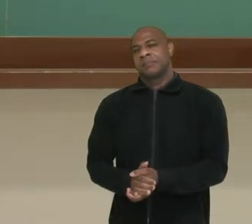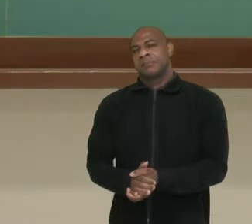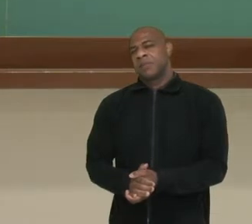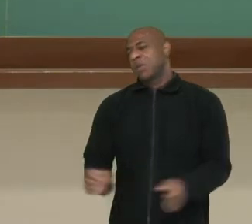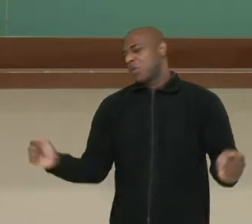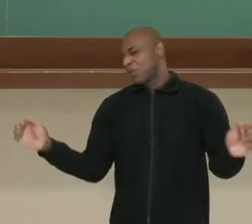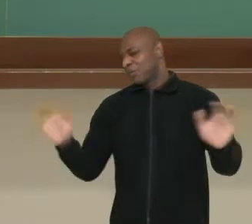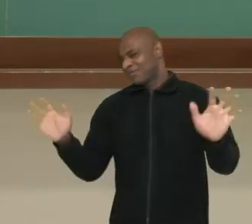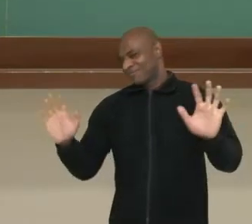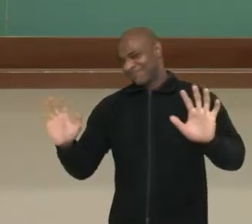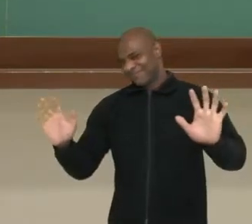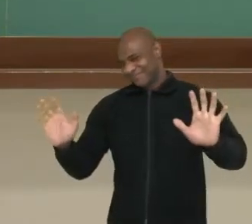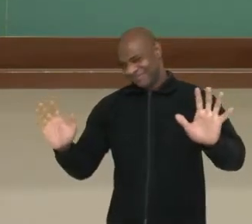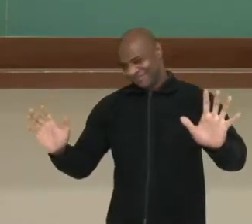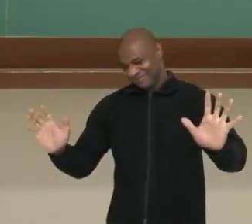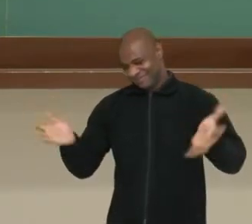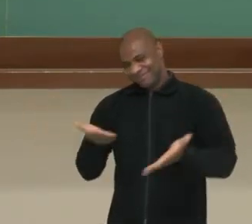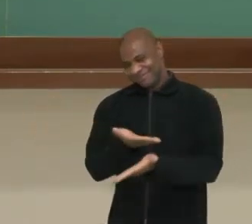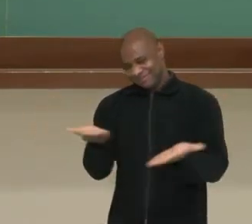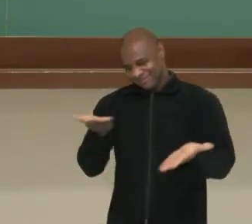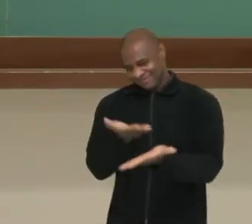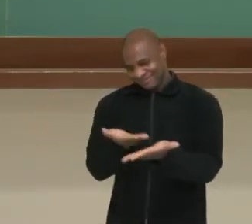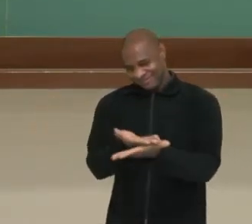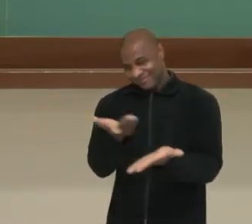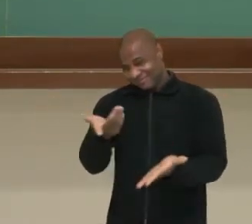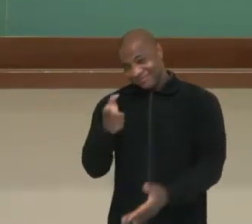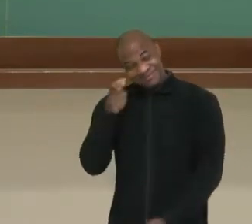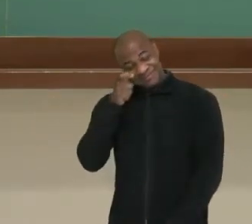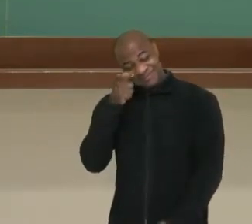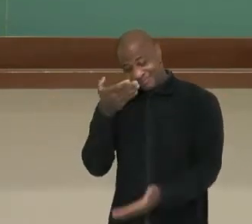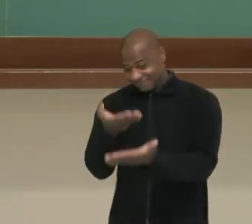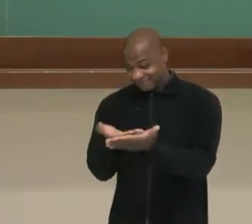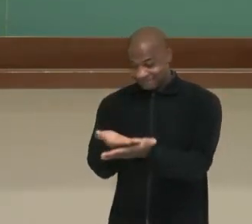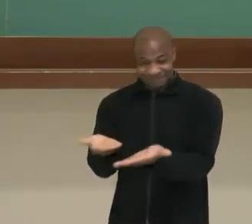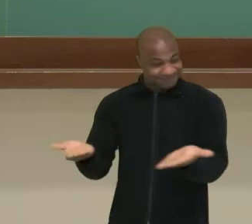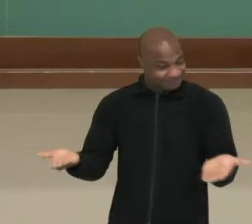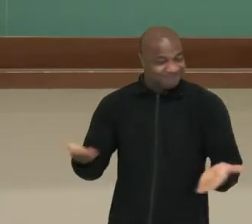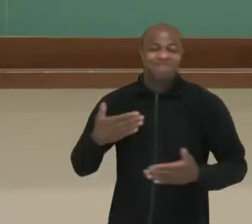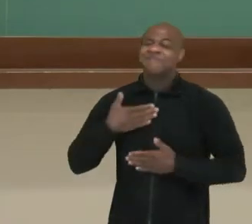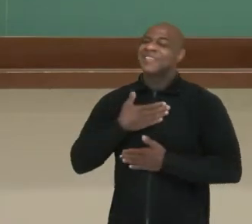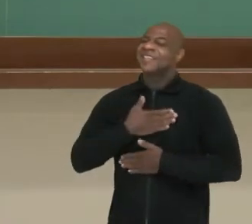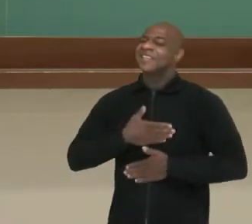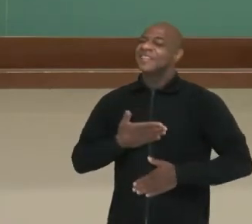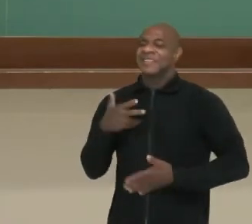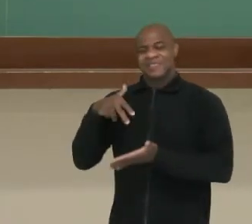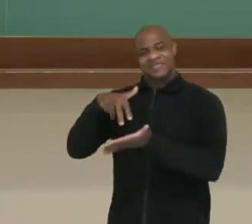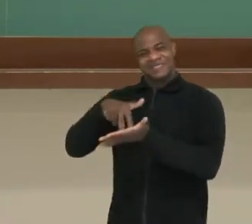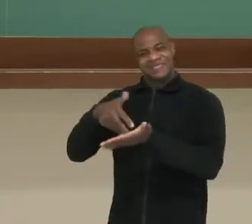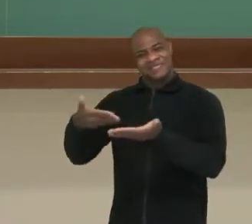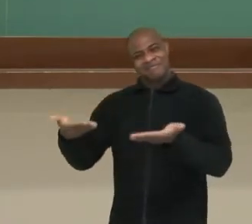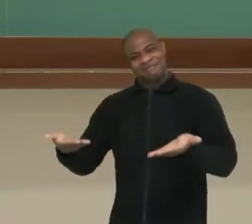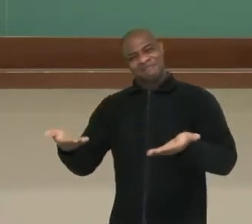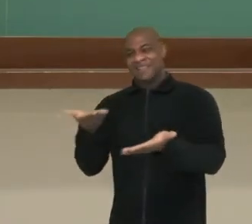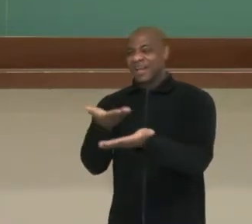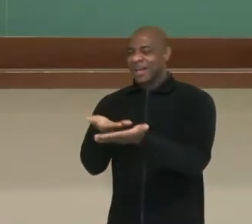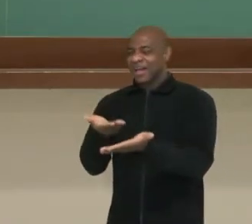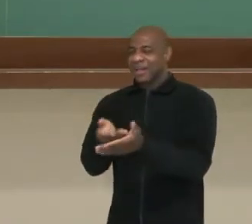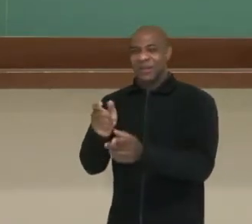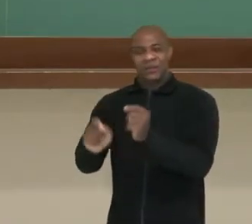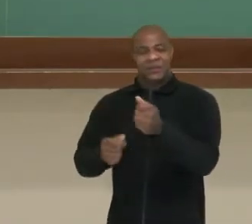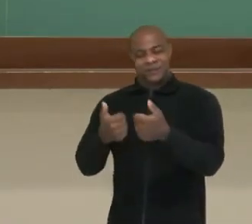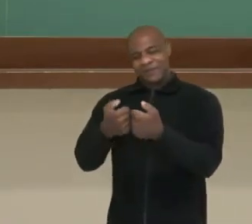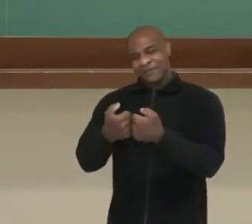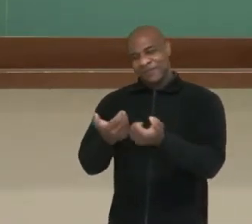Olá, querido estudante, você que assiste às aulas Paraná, que prazer imenso trazer aqui mais uma aula para